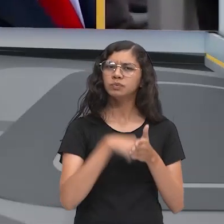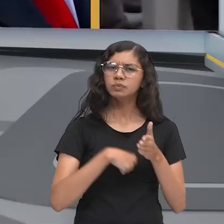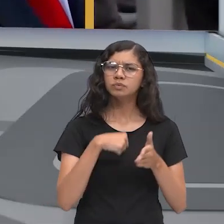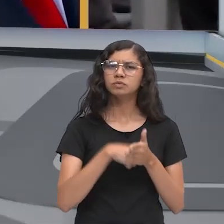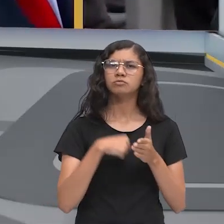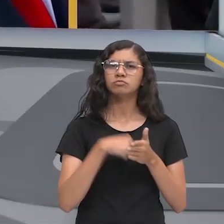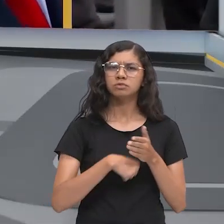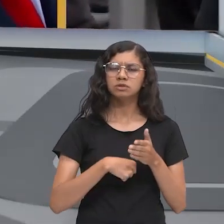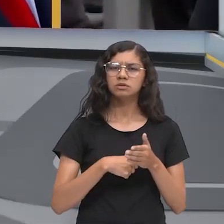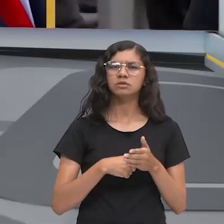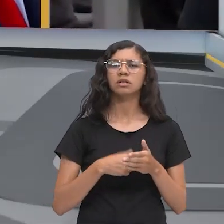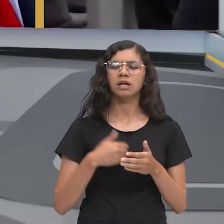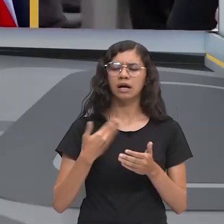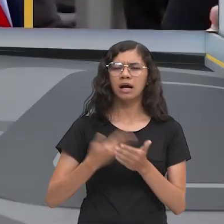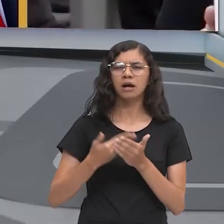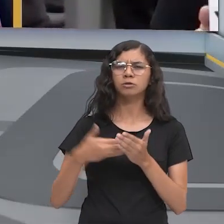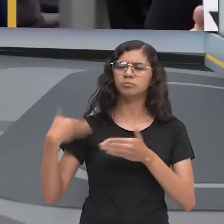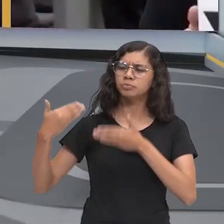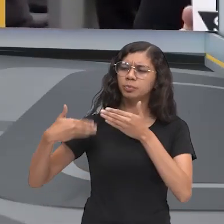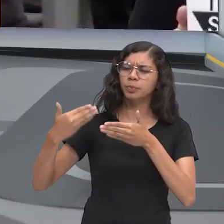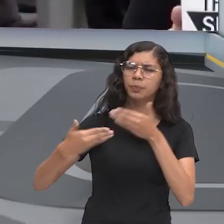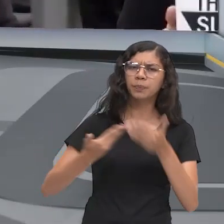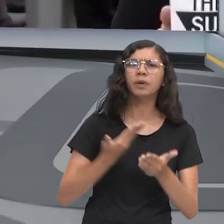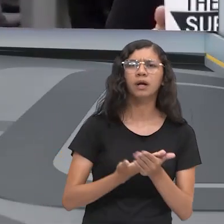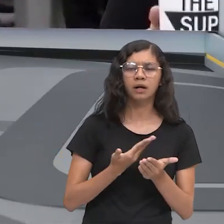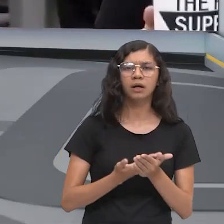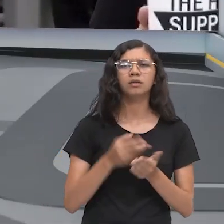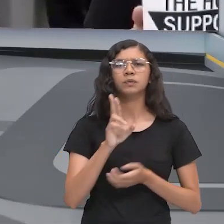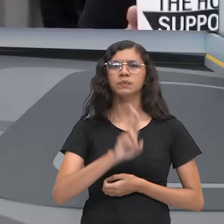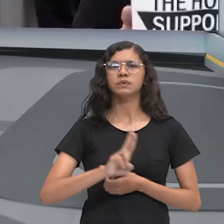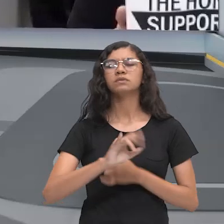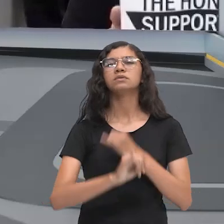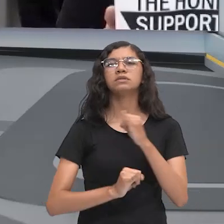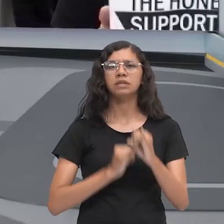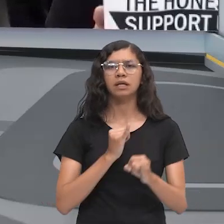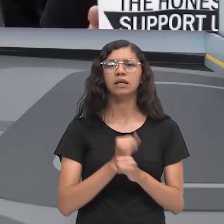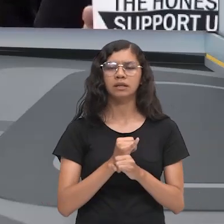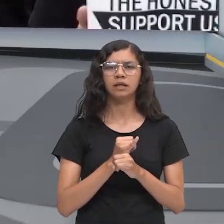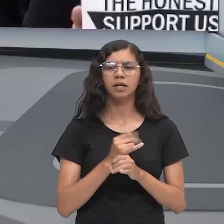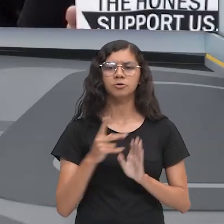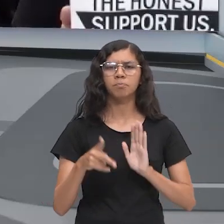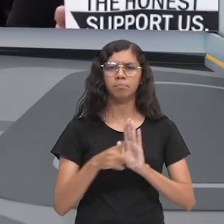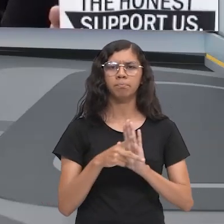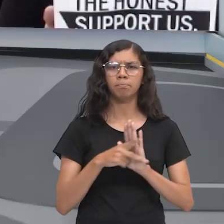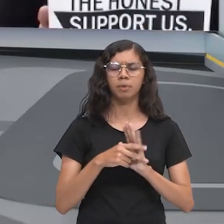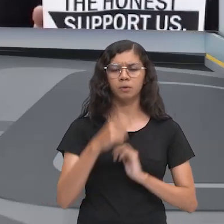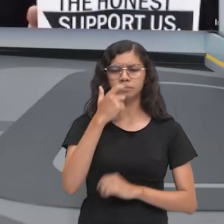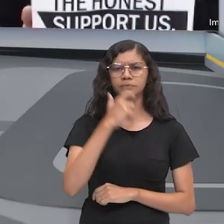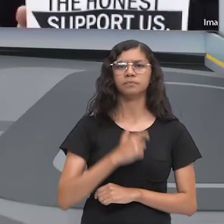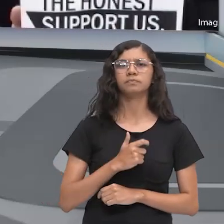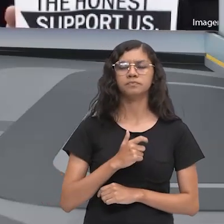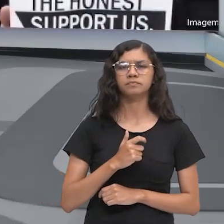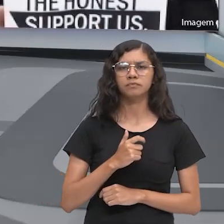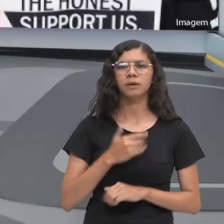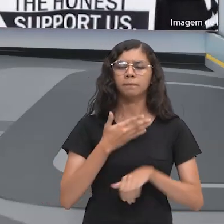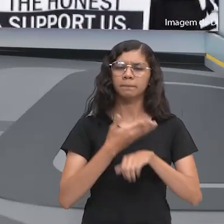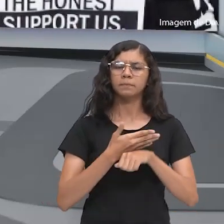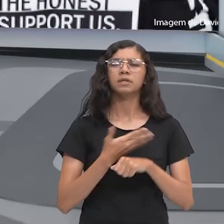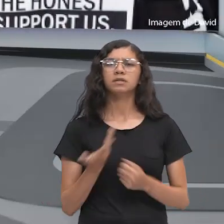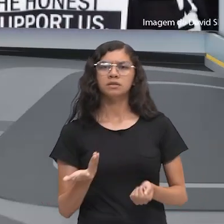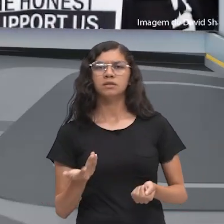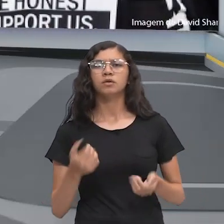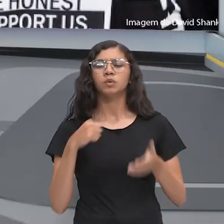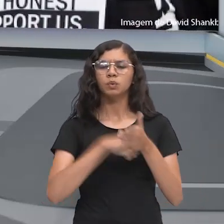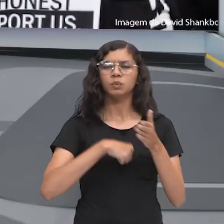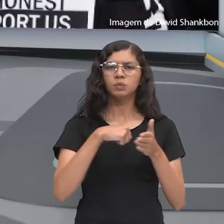tratando nas nossas aulas, utilizando a internet a nosso favor e praticando e lutando por